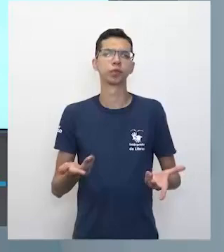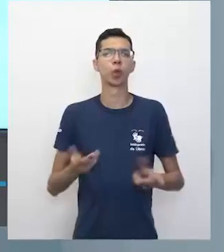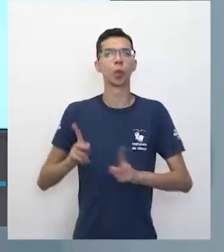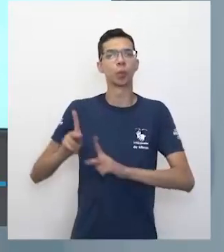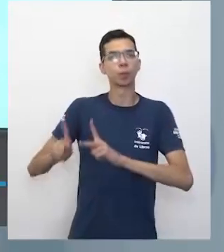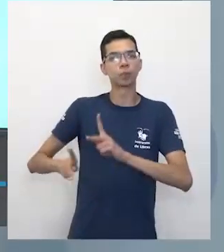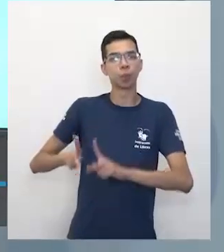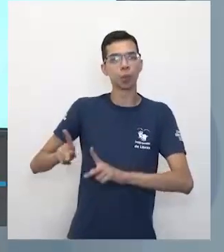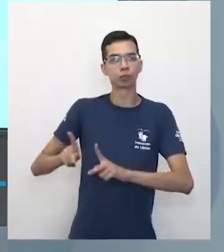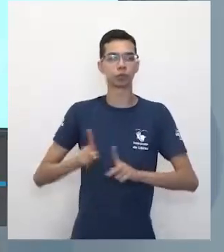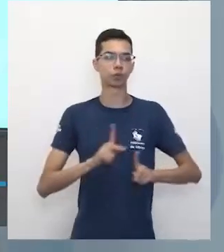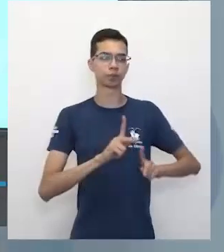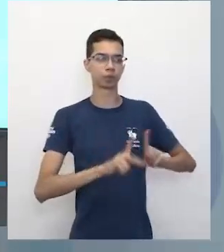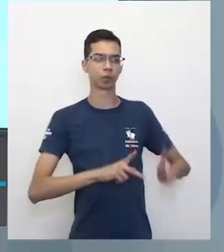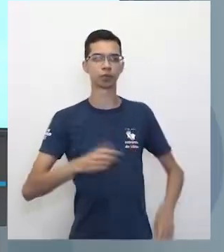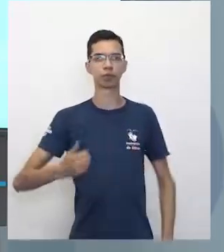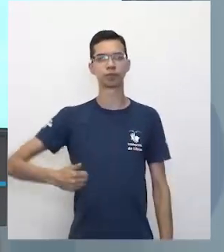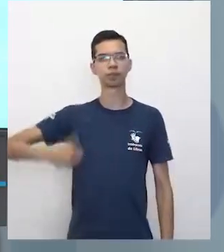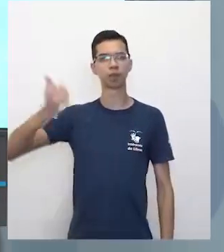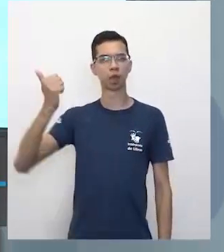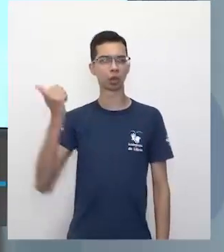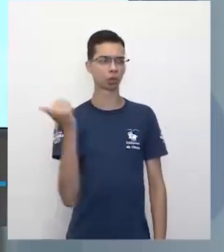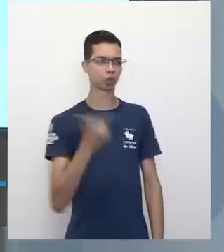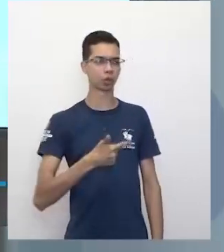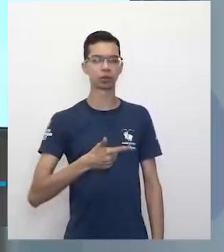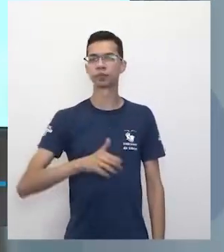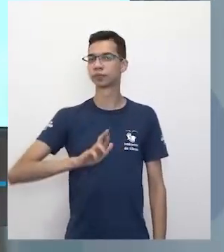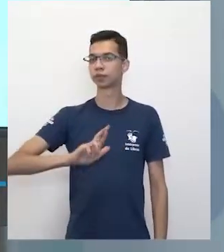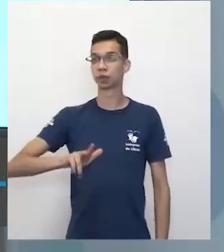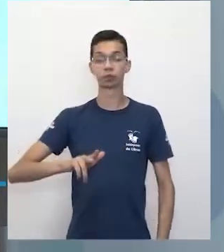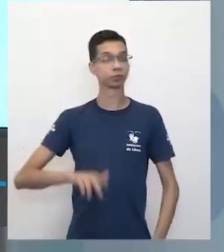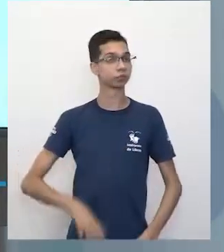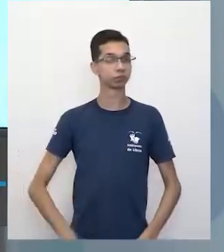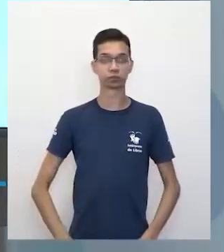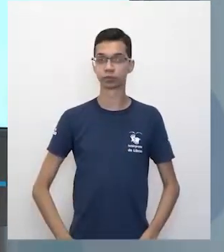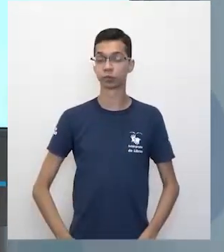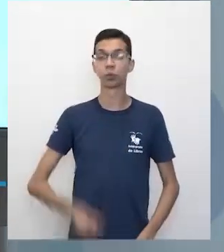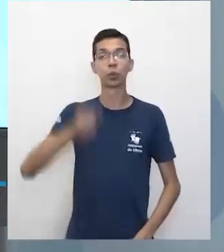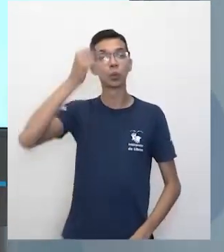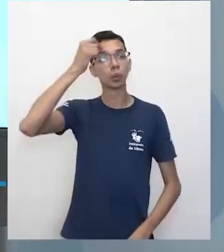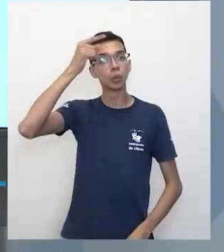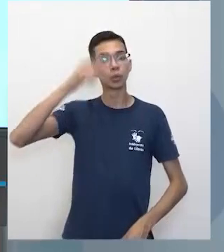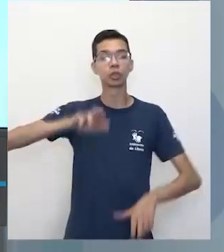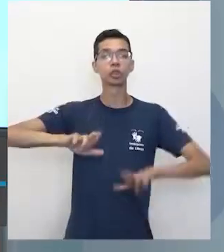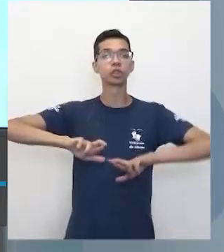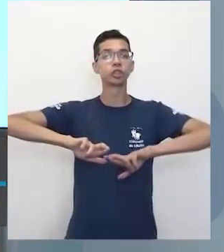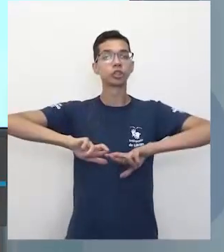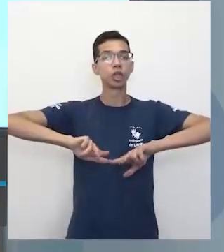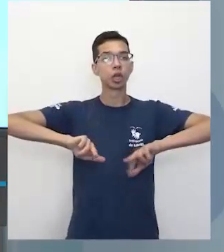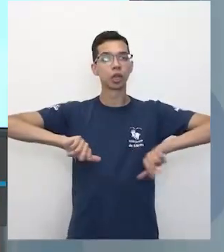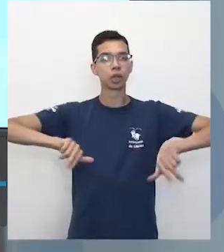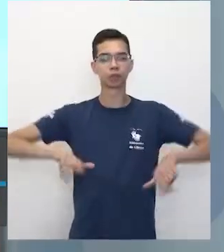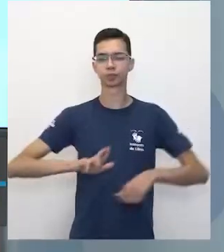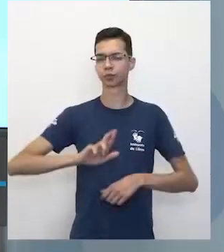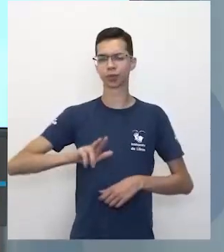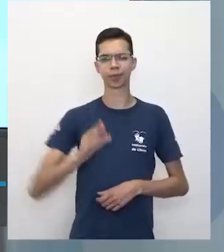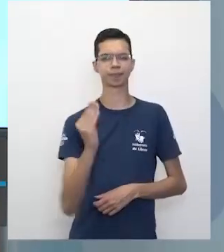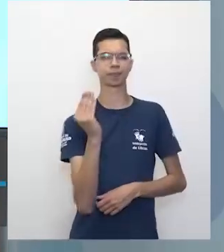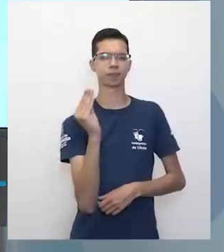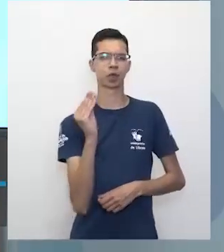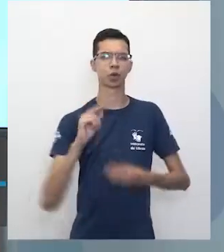que o outro. Eles têm diferenças culturais, mas essas diferenças não são biológicas, não são algo que vai tornar